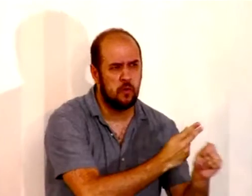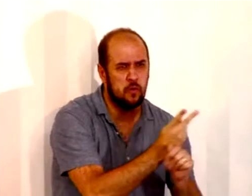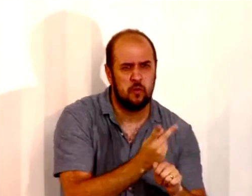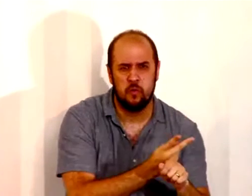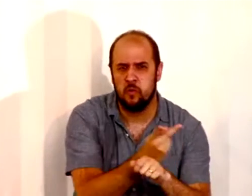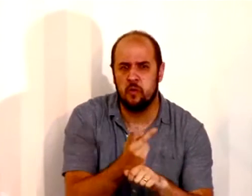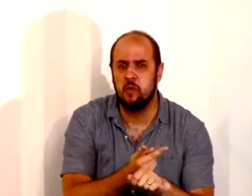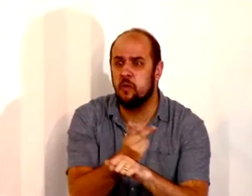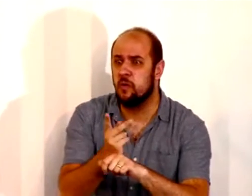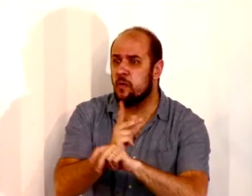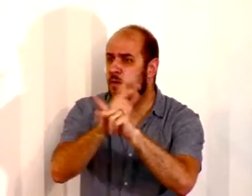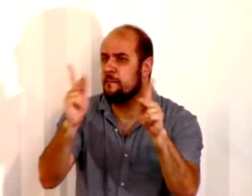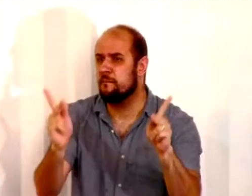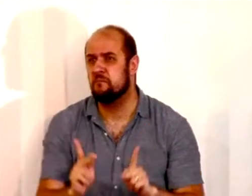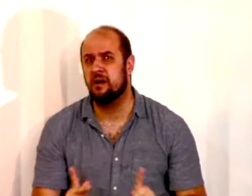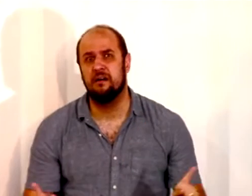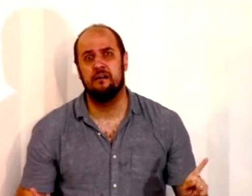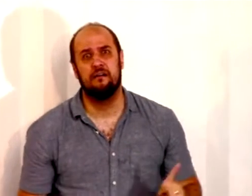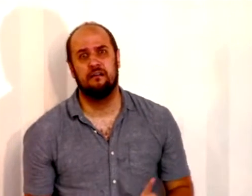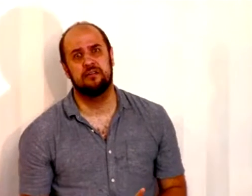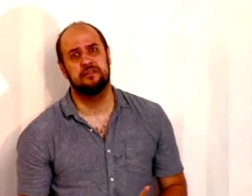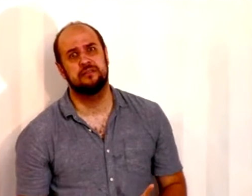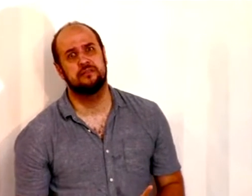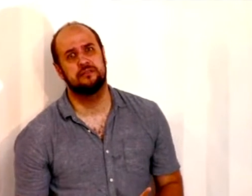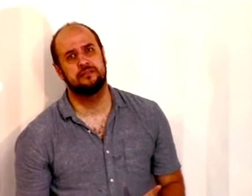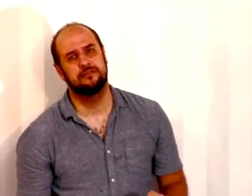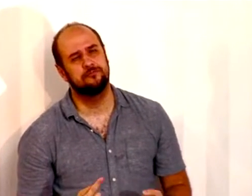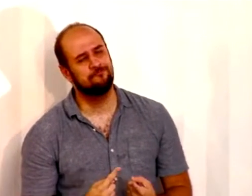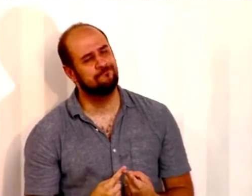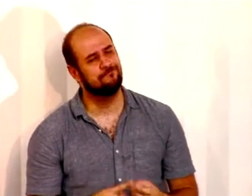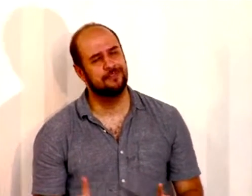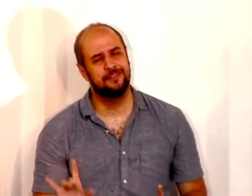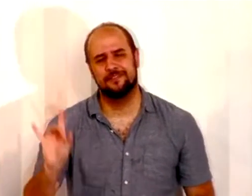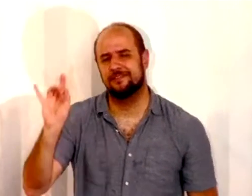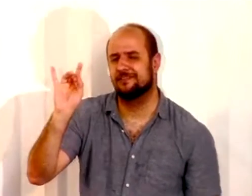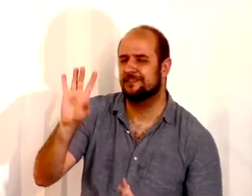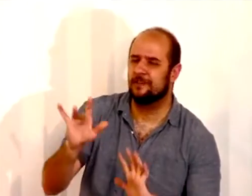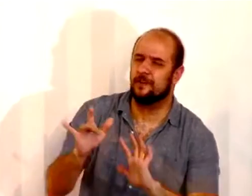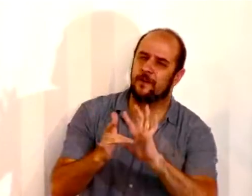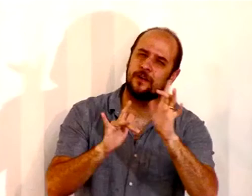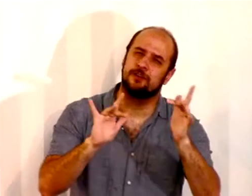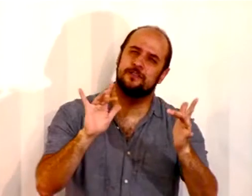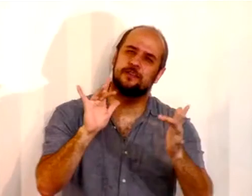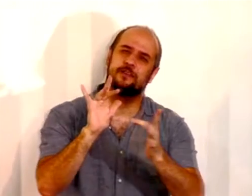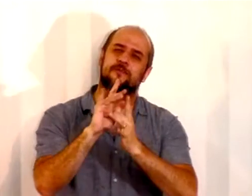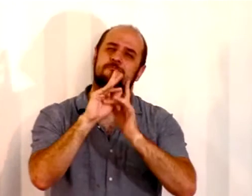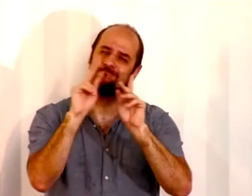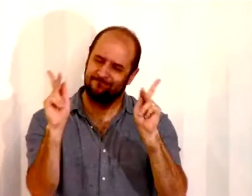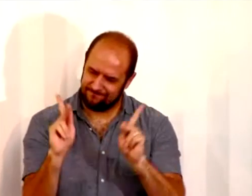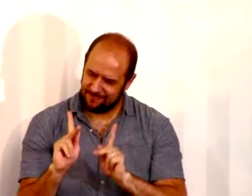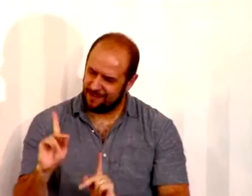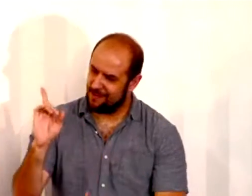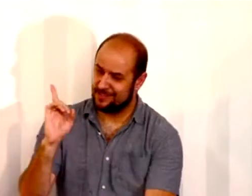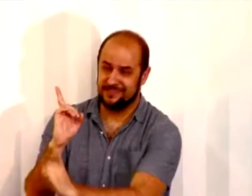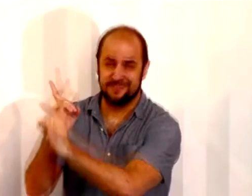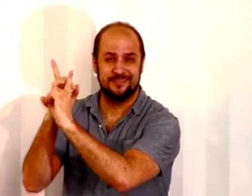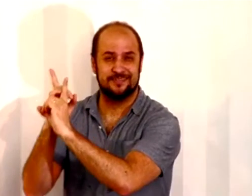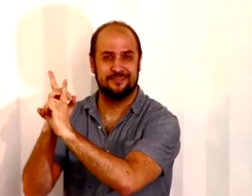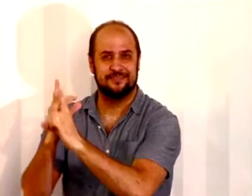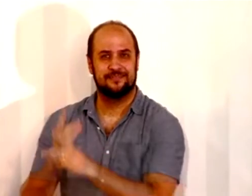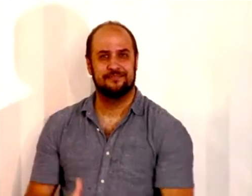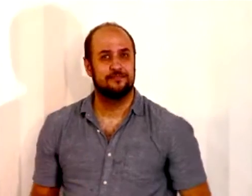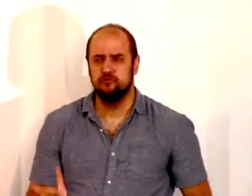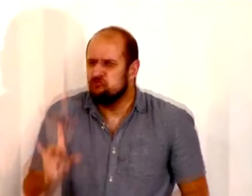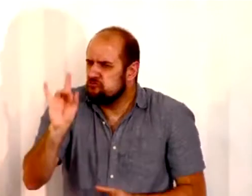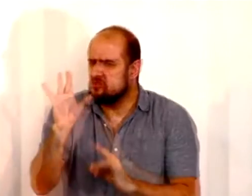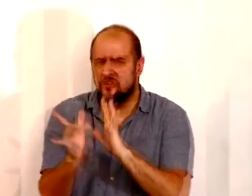a paz, mas só em Cristo é que se pode encontrar. É só